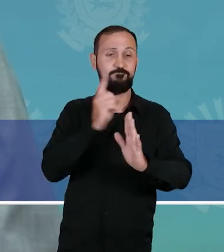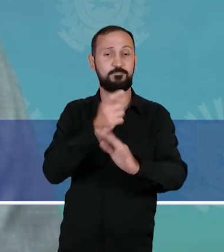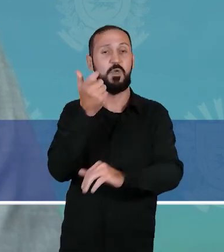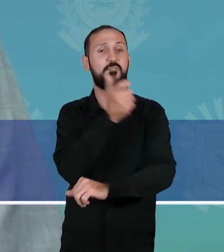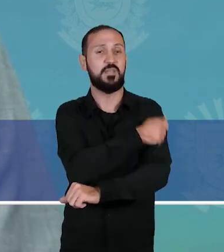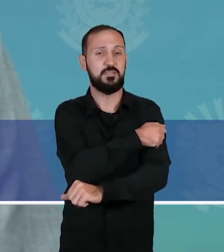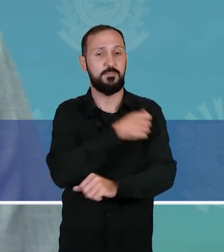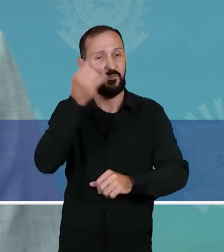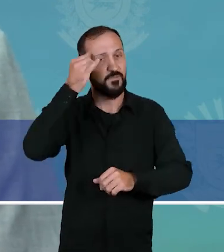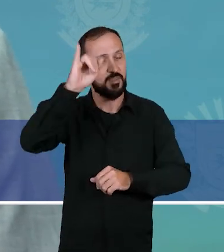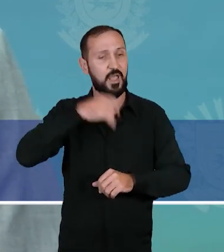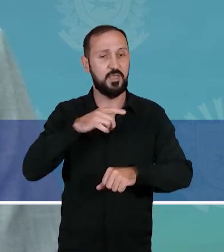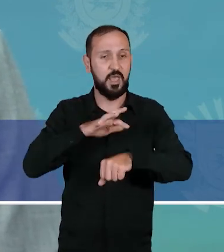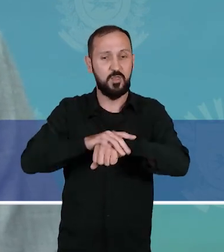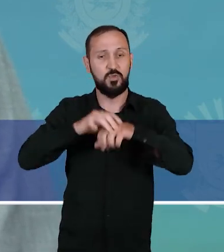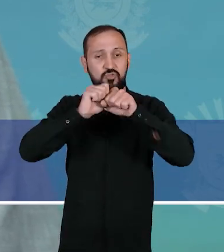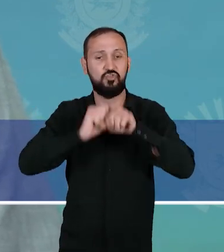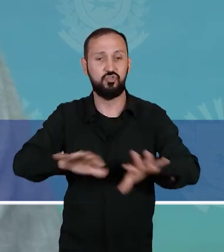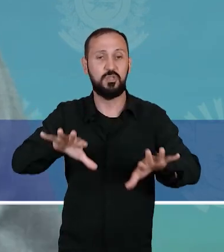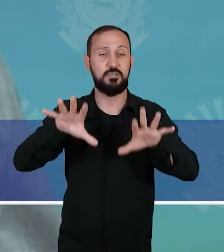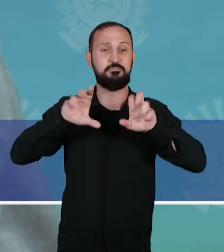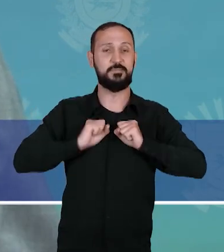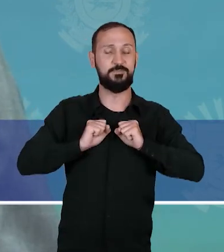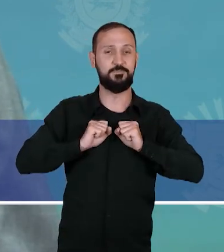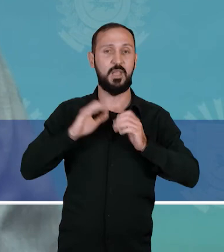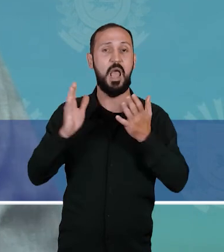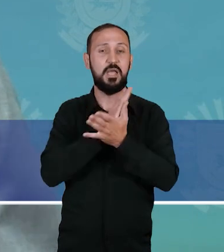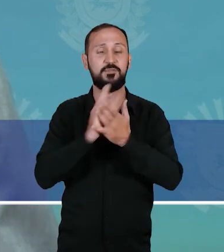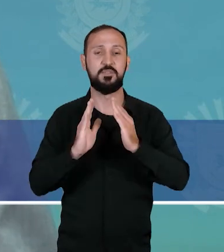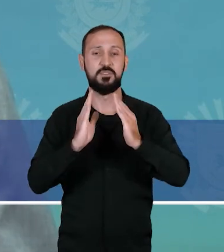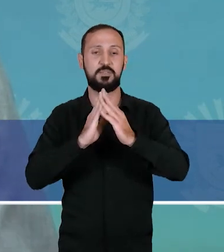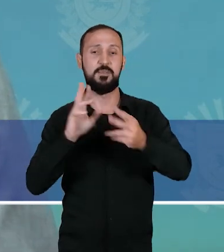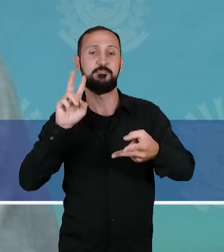para evitar que eles se contaminem, né? Entram